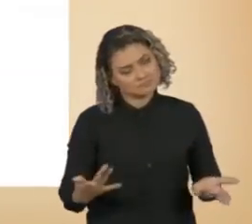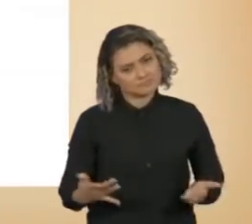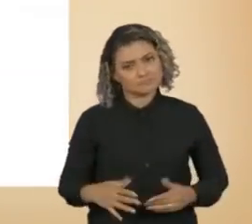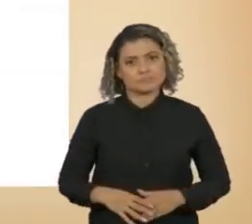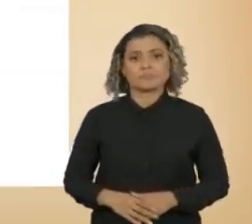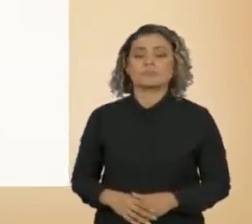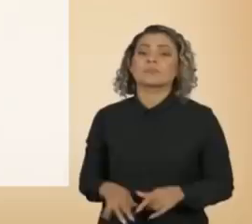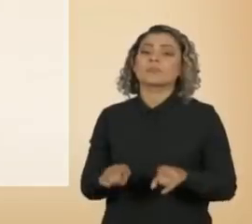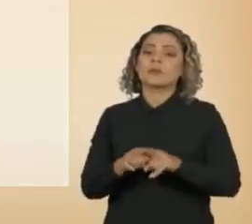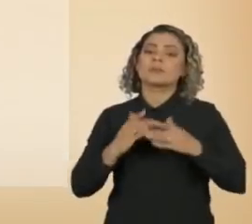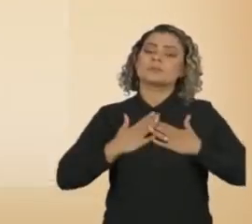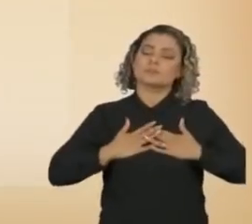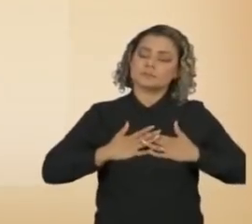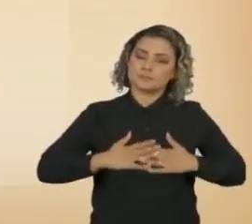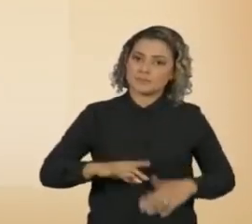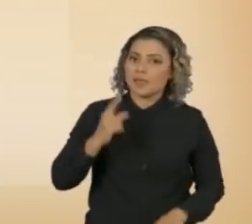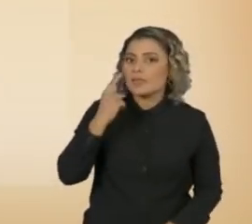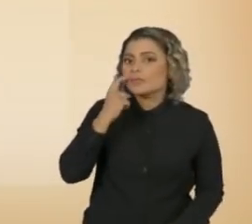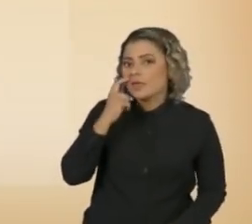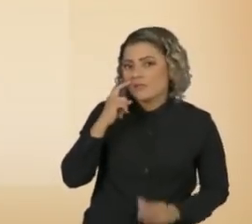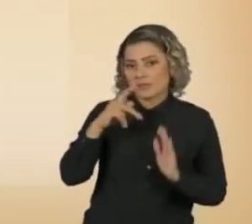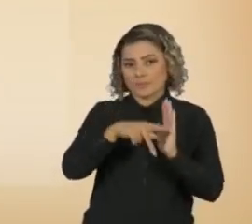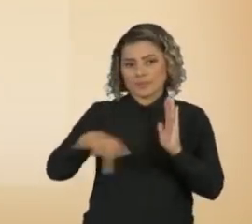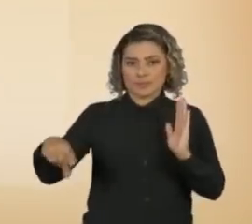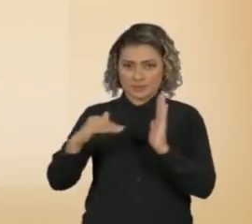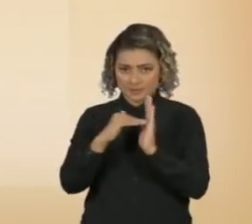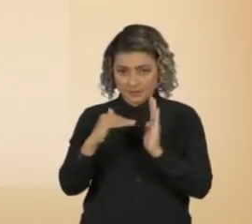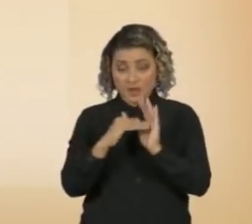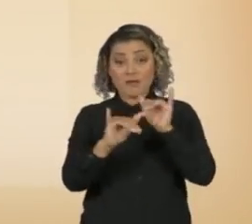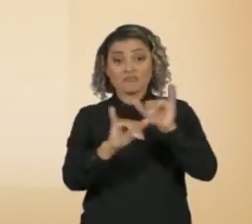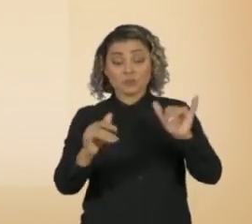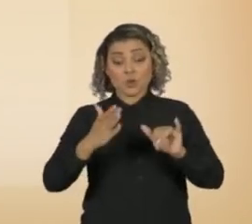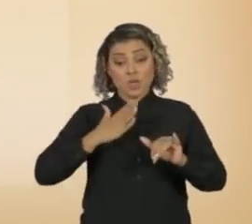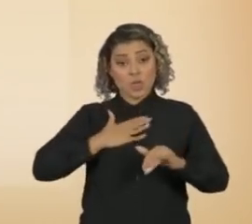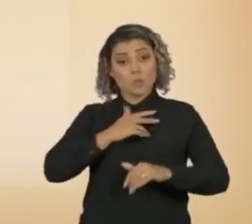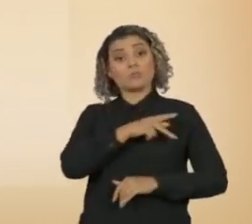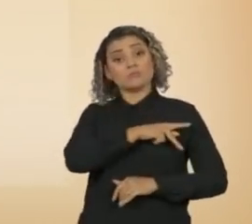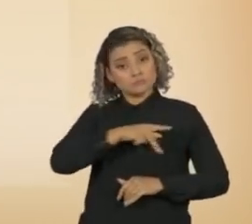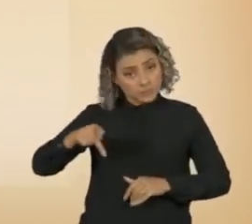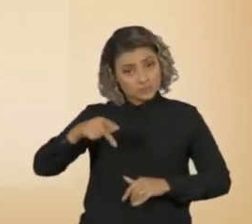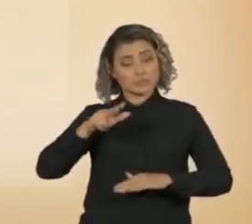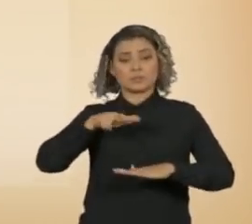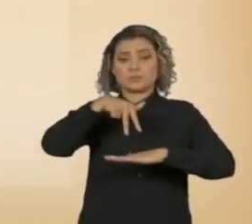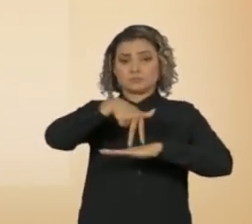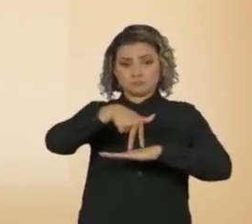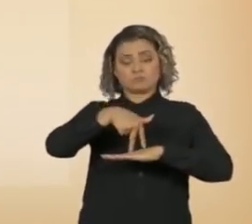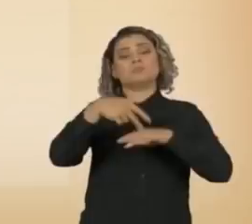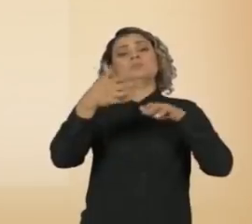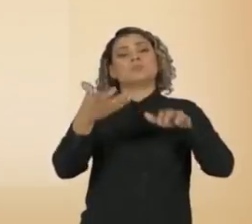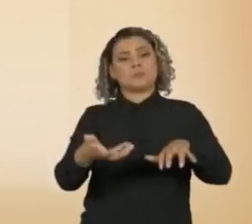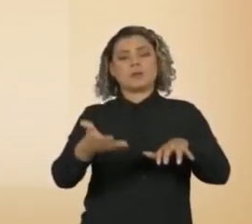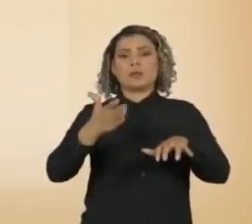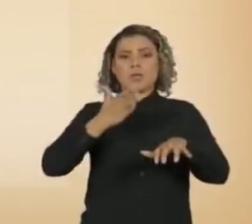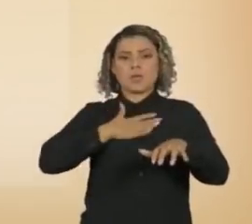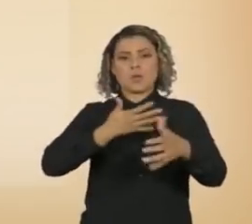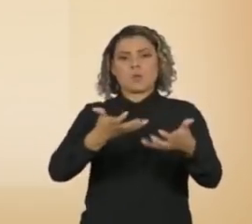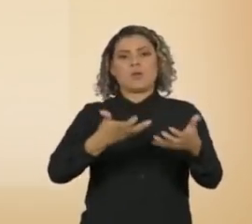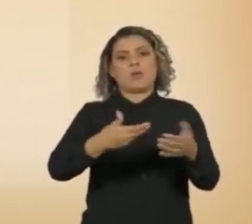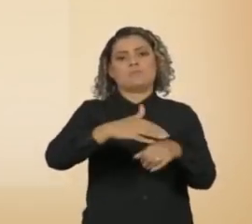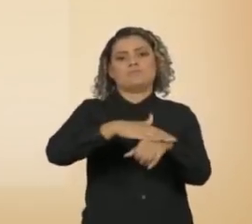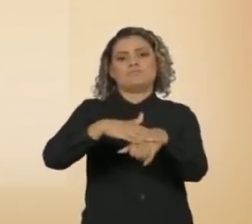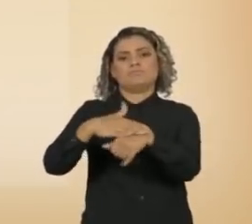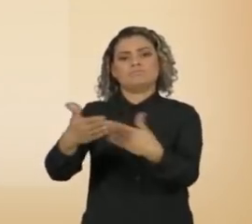mais brando, Davi Alcolumbre disse que, enquanto estiver na presidência do Senado e do Congresso, irá buscar o diálogo,